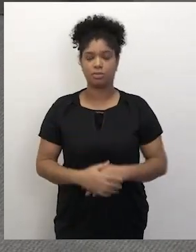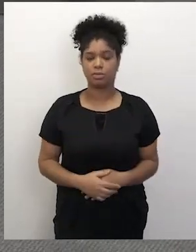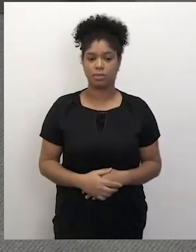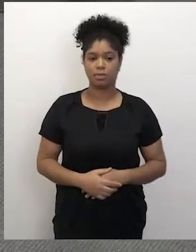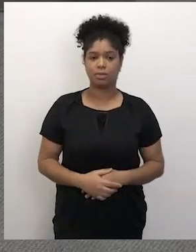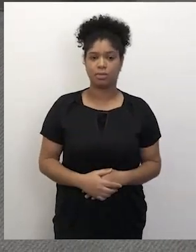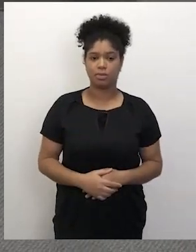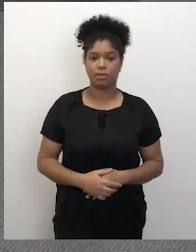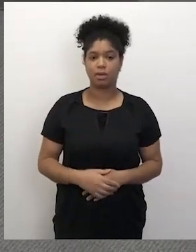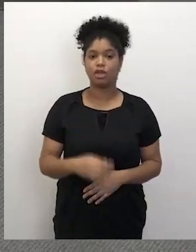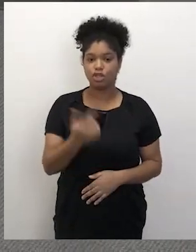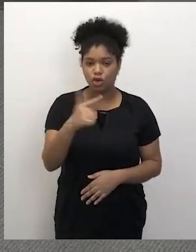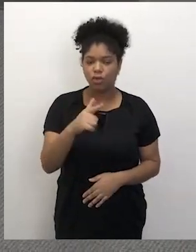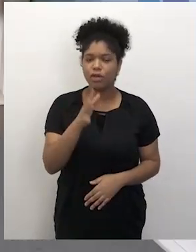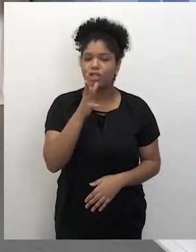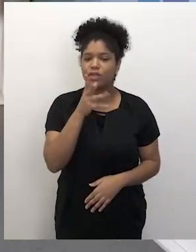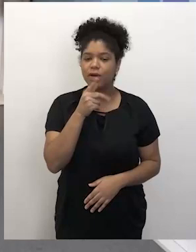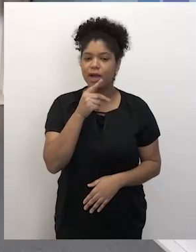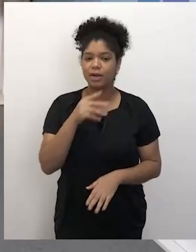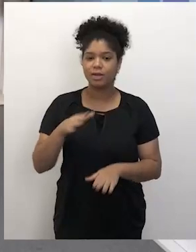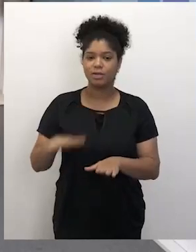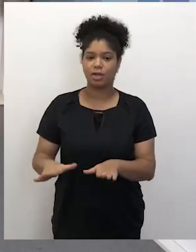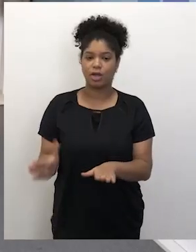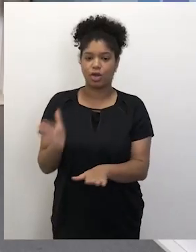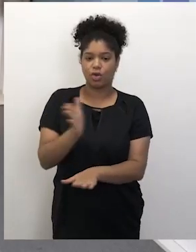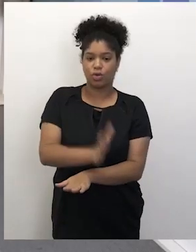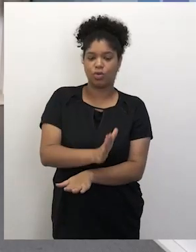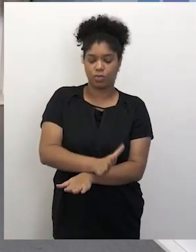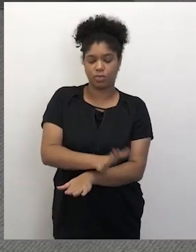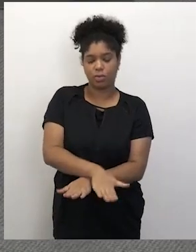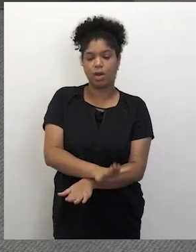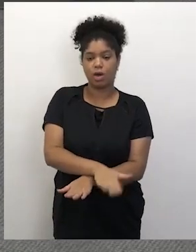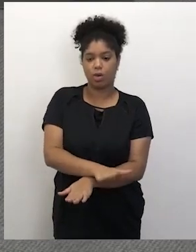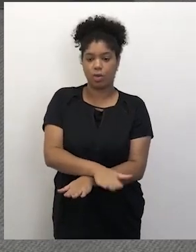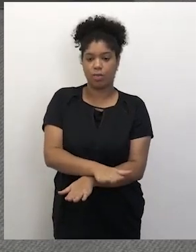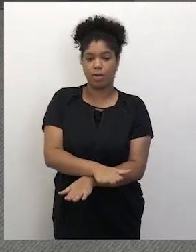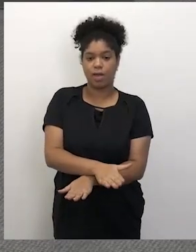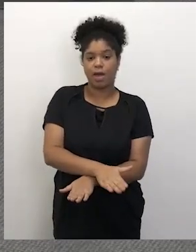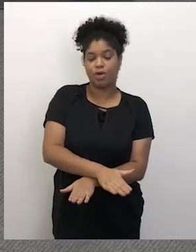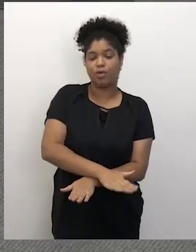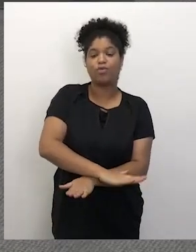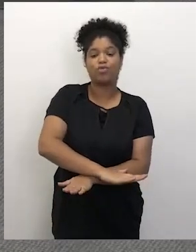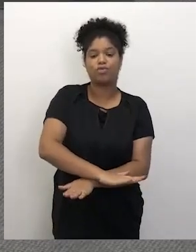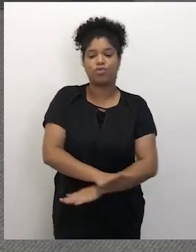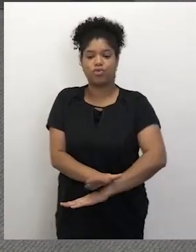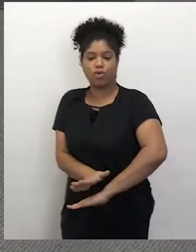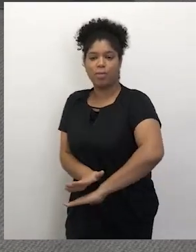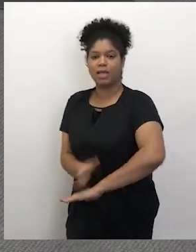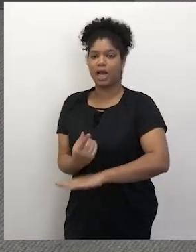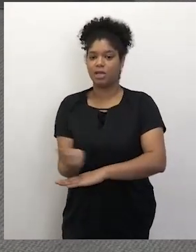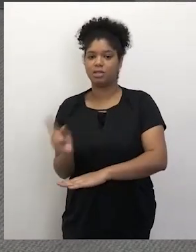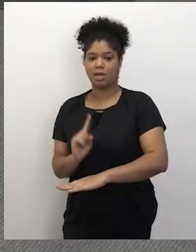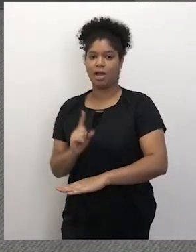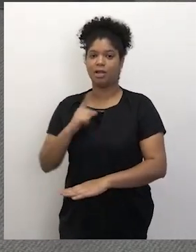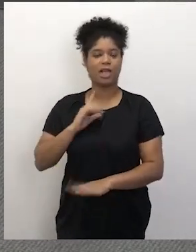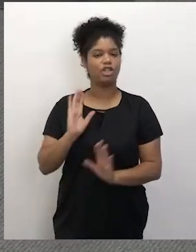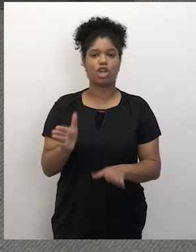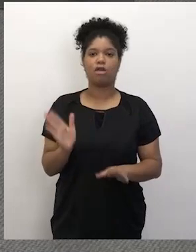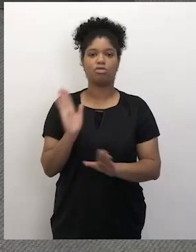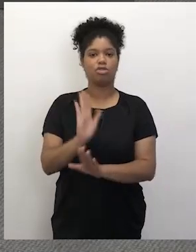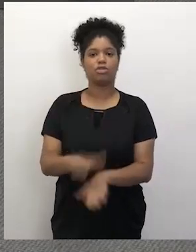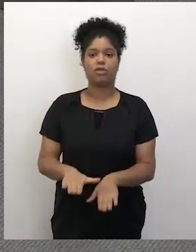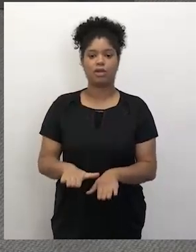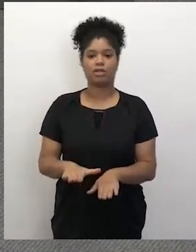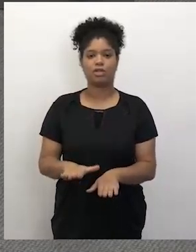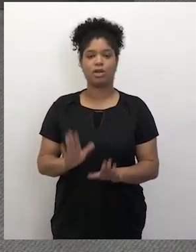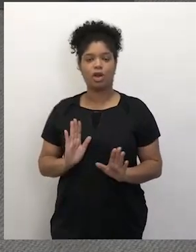Ah, ó, presta atenção, vem devagar comigo, ó. Na hora que eu coloco a perna aqui, que eu vou girar, já fica uma perna na frente, ó. E ela? Essa que vai